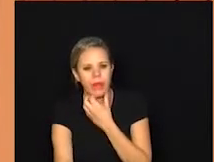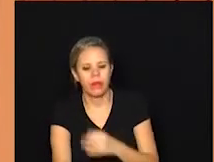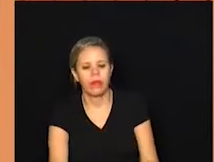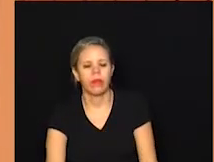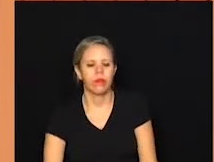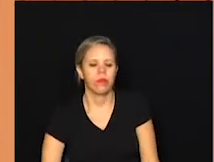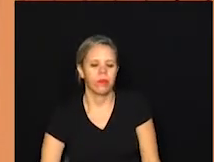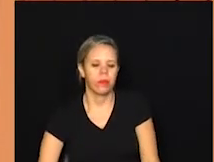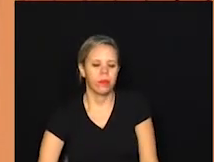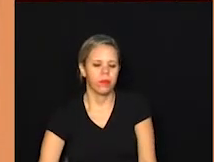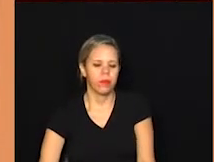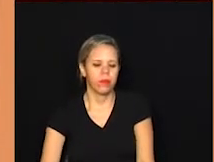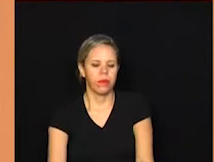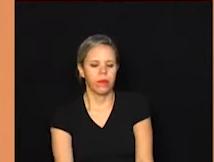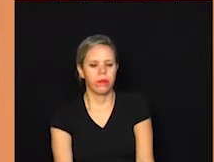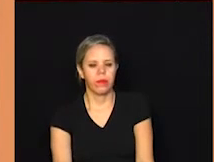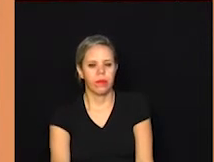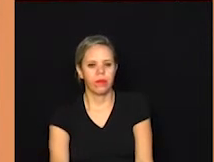Vamos ver.